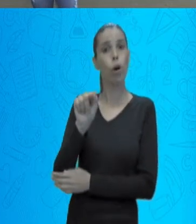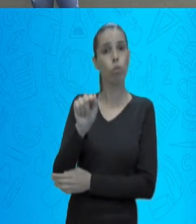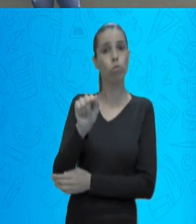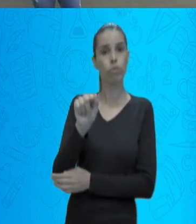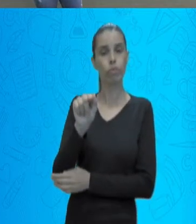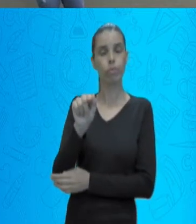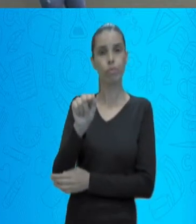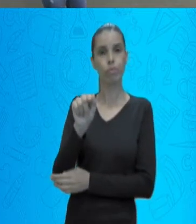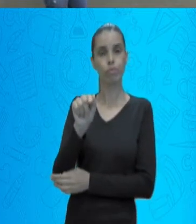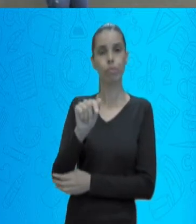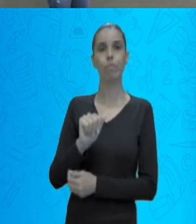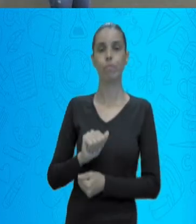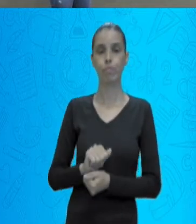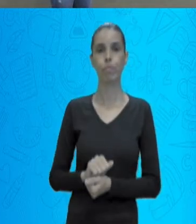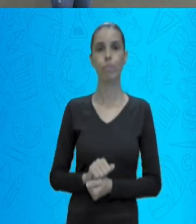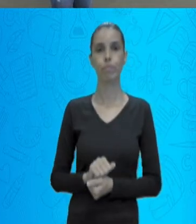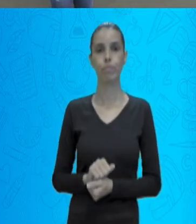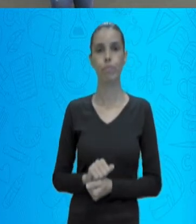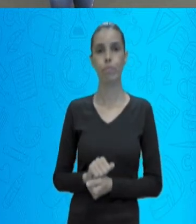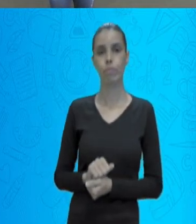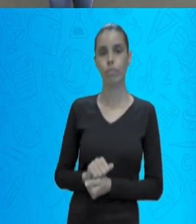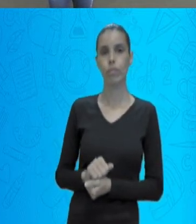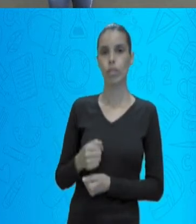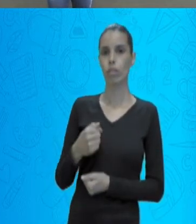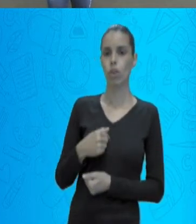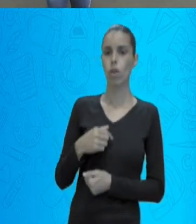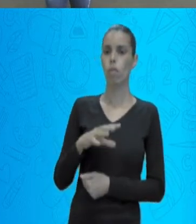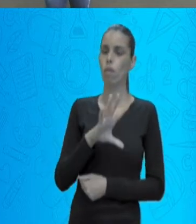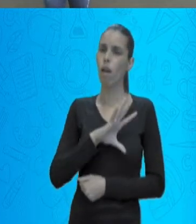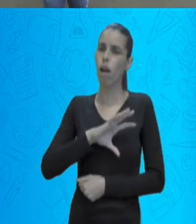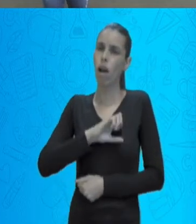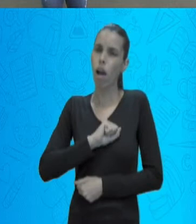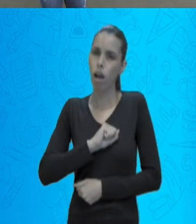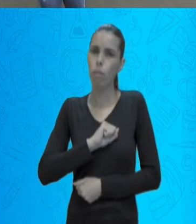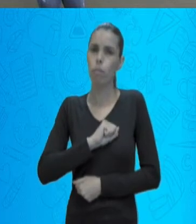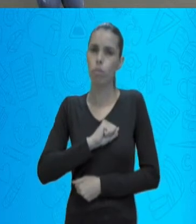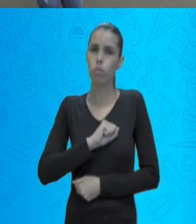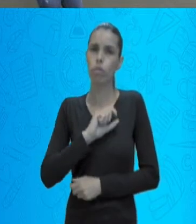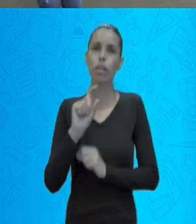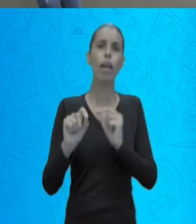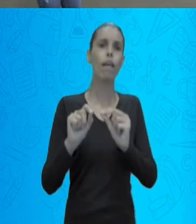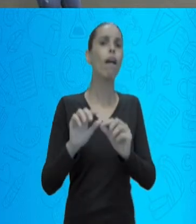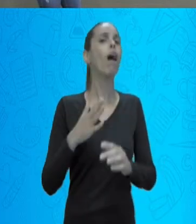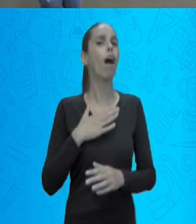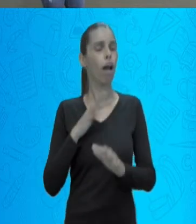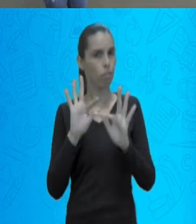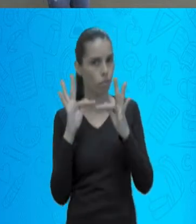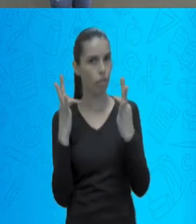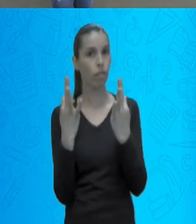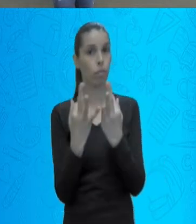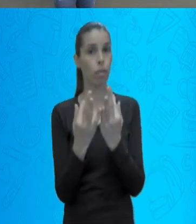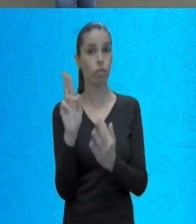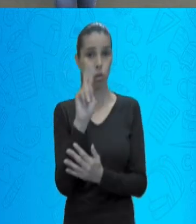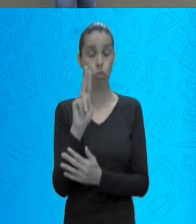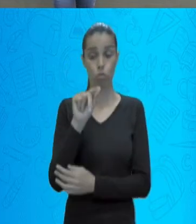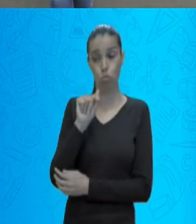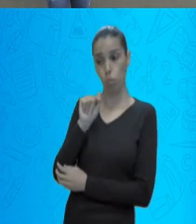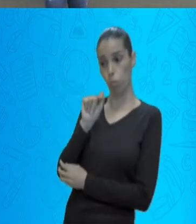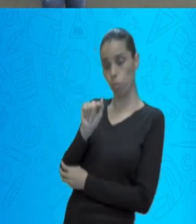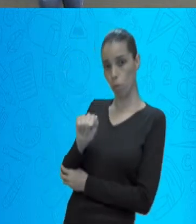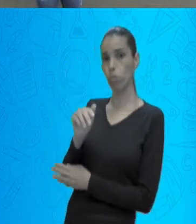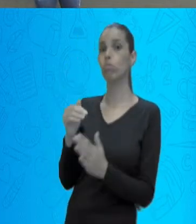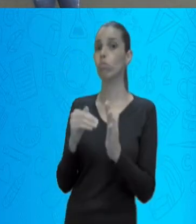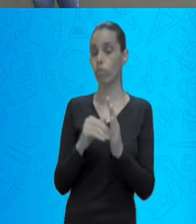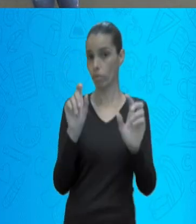uma pausa na minha fala. Eu amo minha família. Ponto. Agora, eu coloquei essa parte aqui